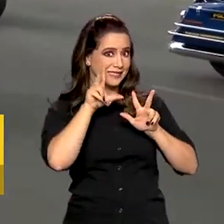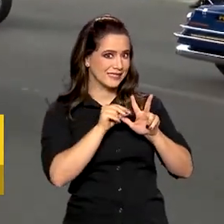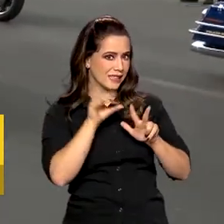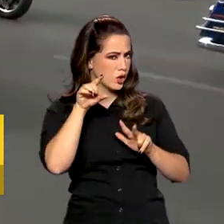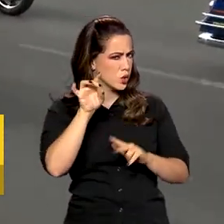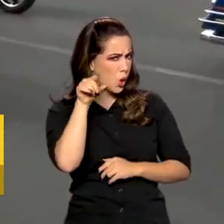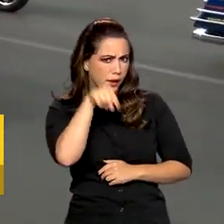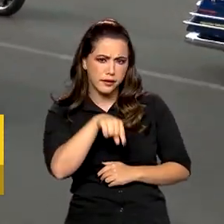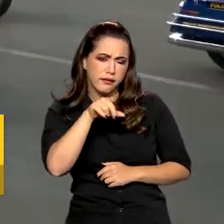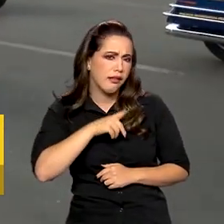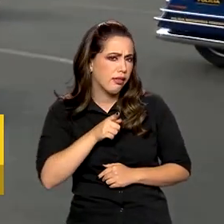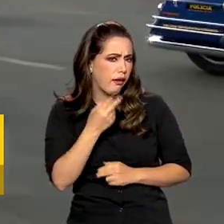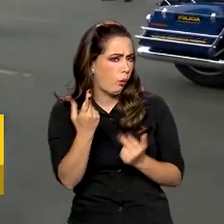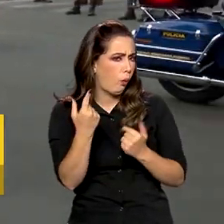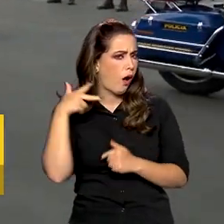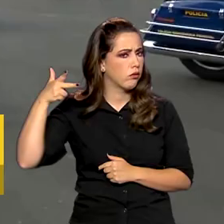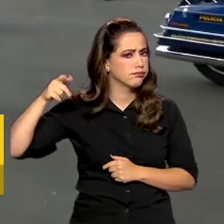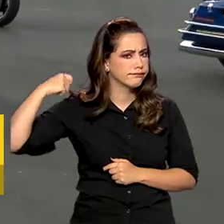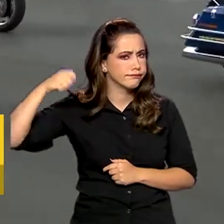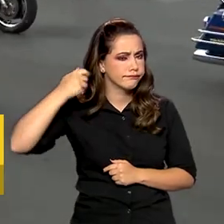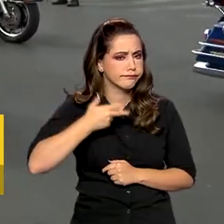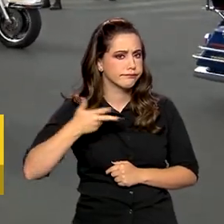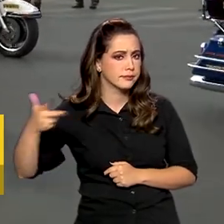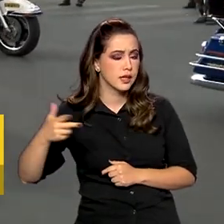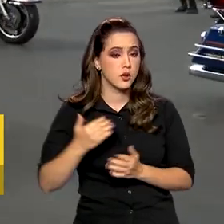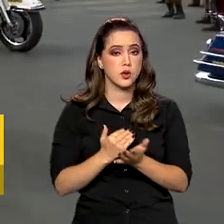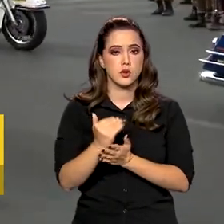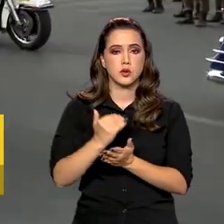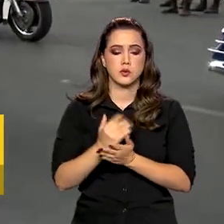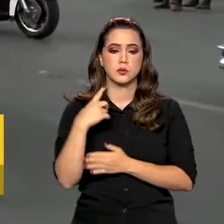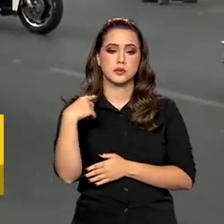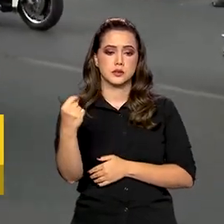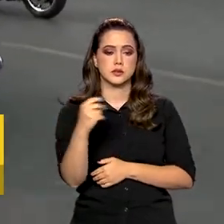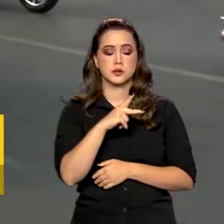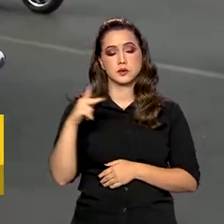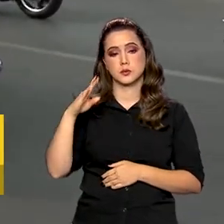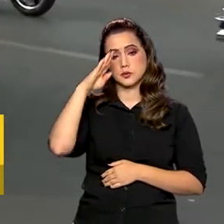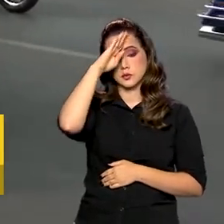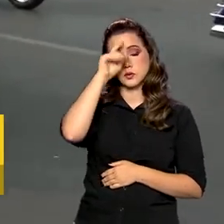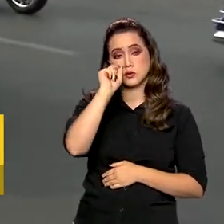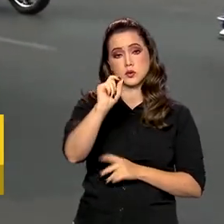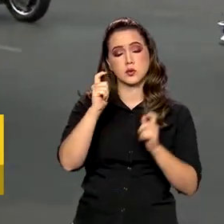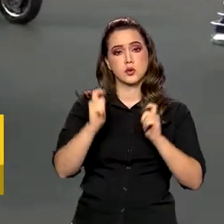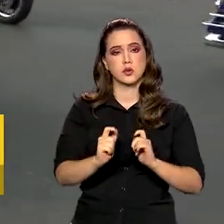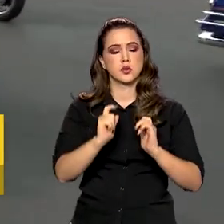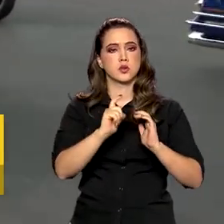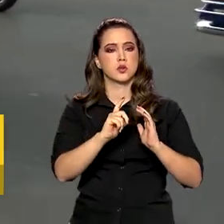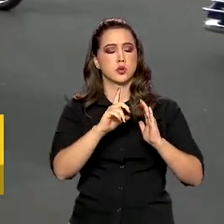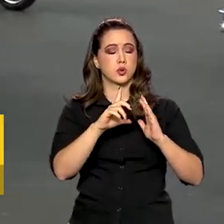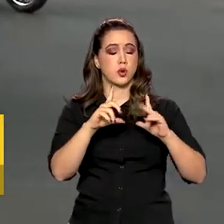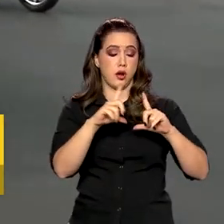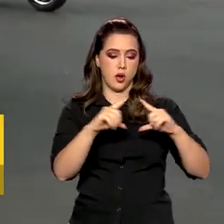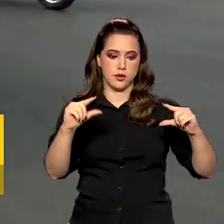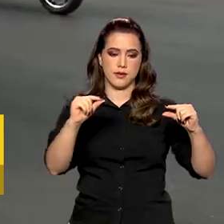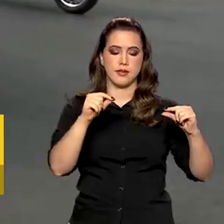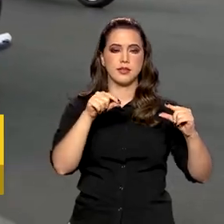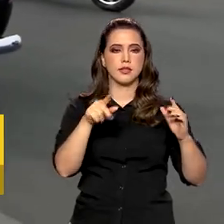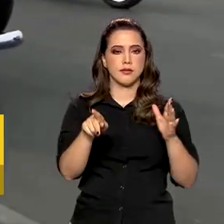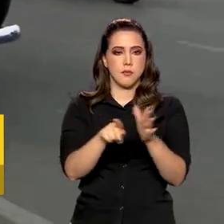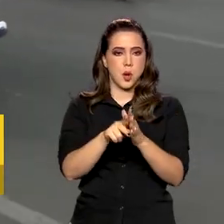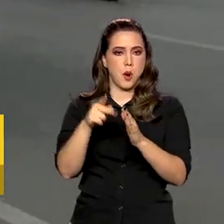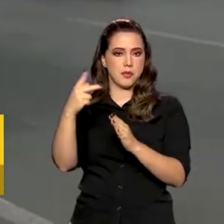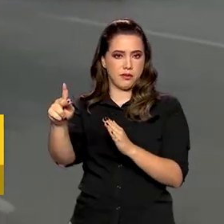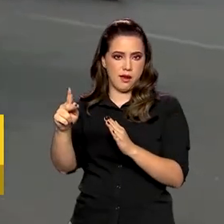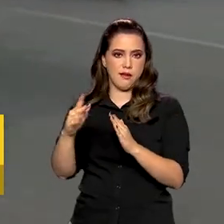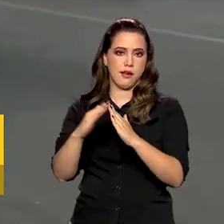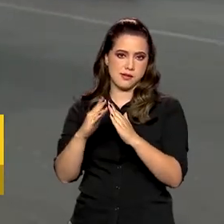imagens exclusivas desde a saída do presidente Jair Bolsonaro do Palácio ali da Alvorada. Você acompanha com a gente